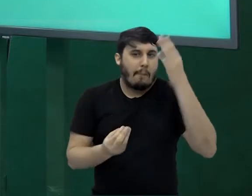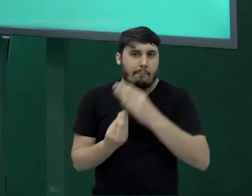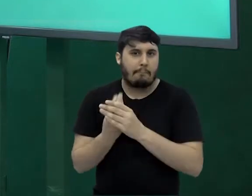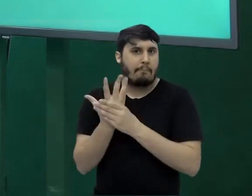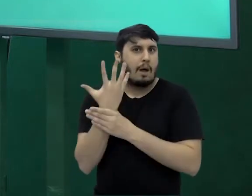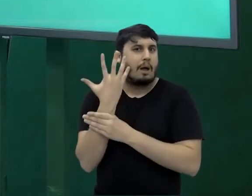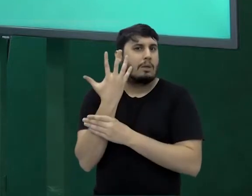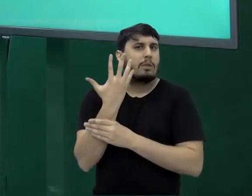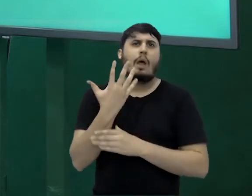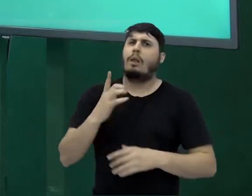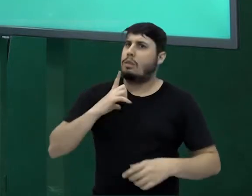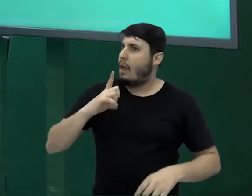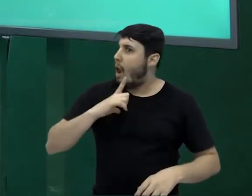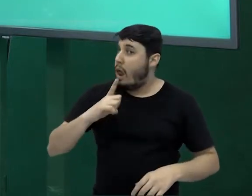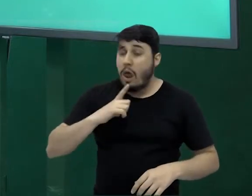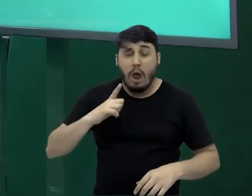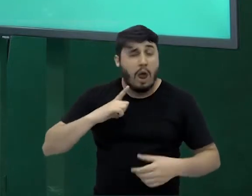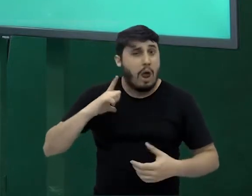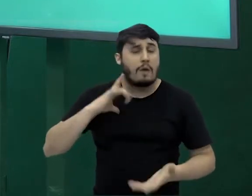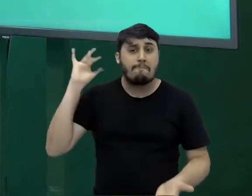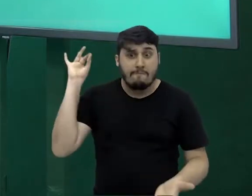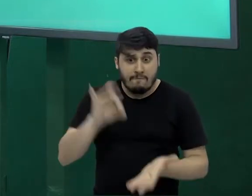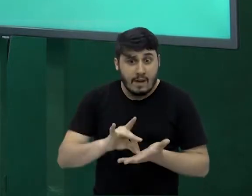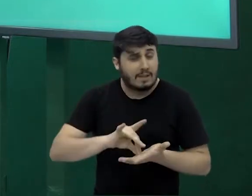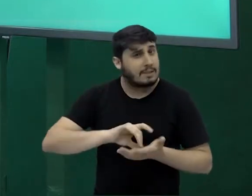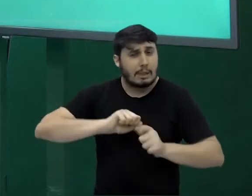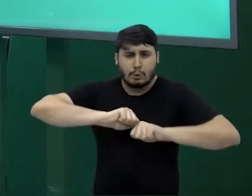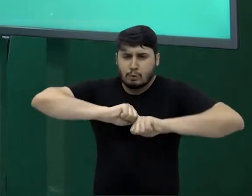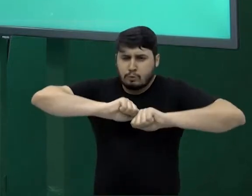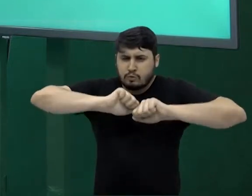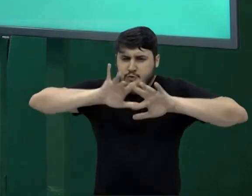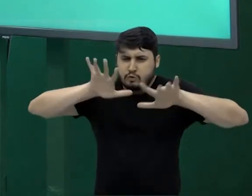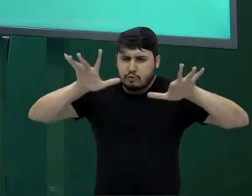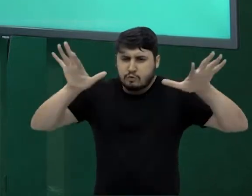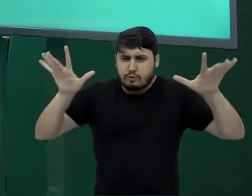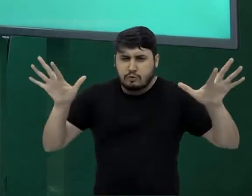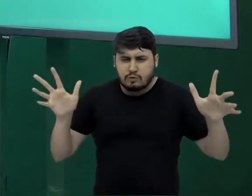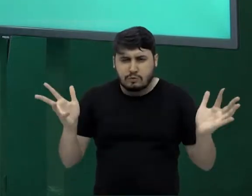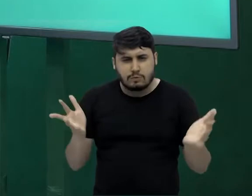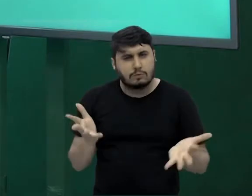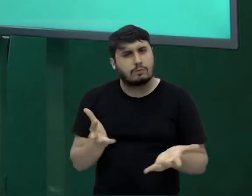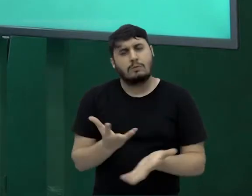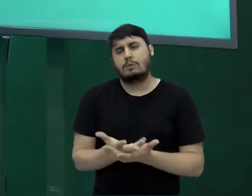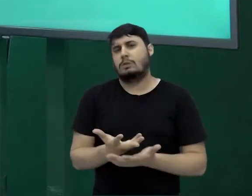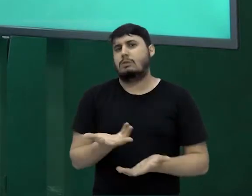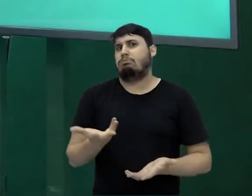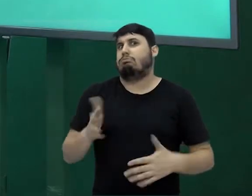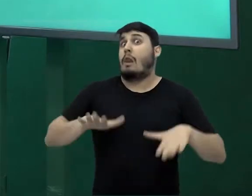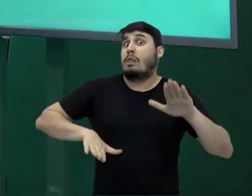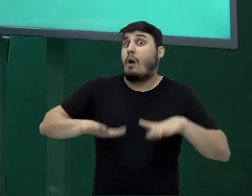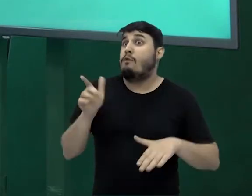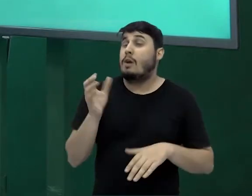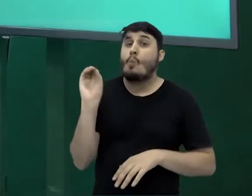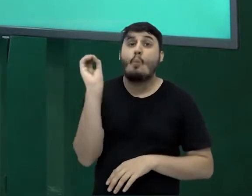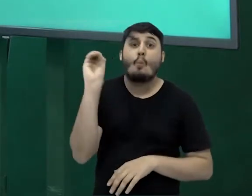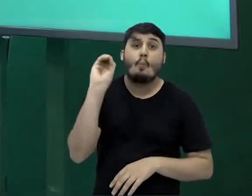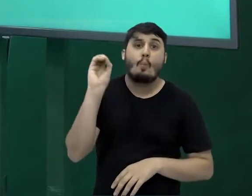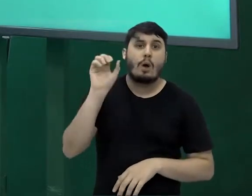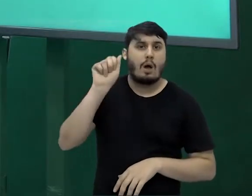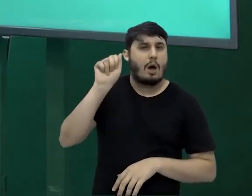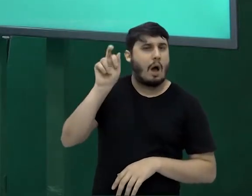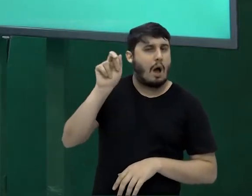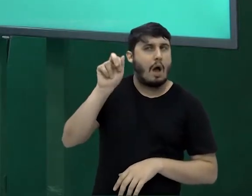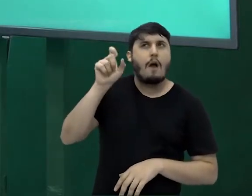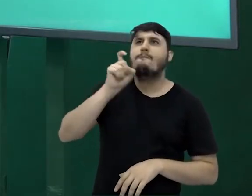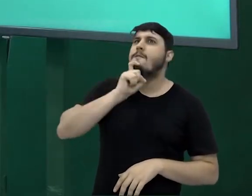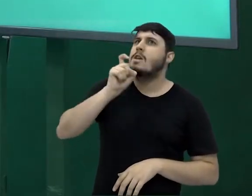está praticamente em todo o planeta, né? Então, talvez só na Antártida, talvez no meião lá do Ártico, talvez não. Talvez não